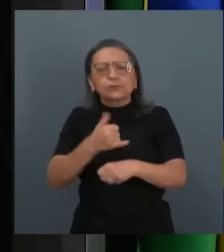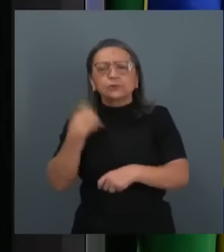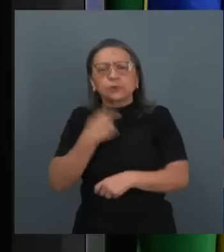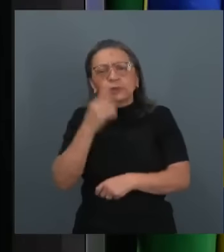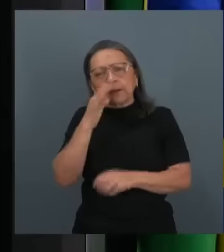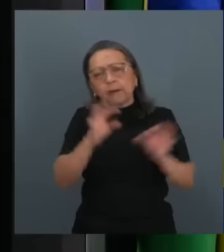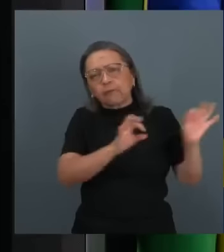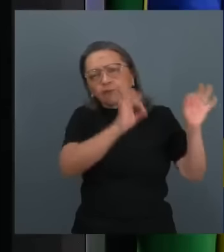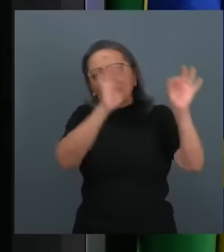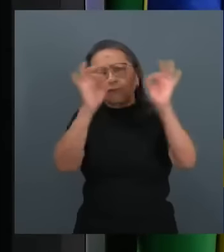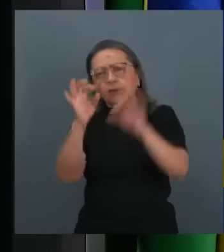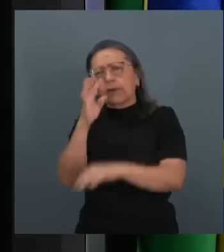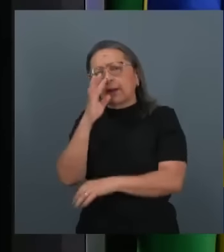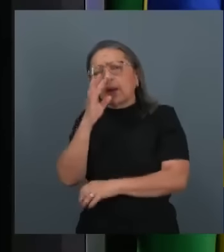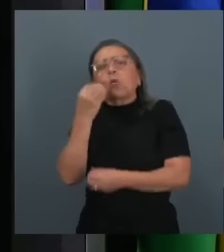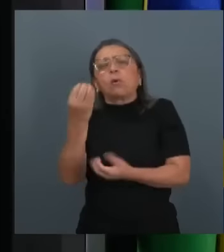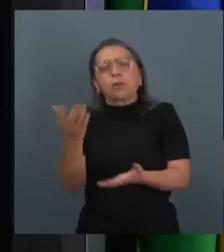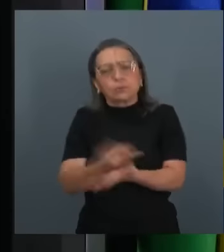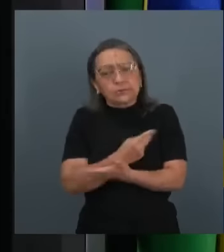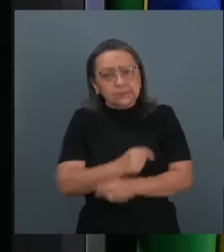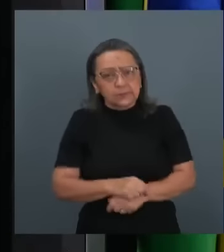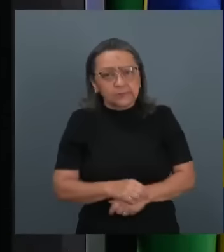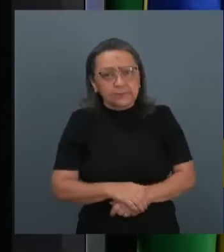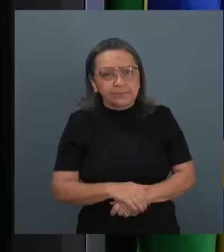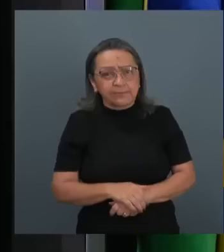vimos como é que foi.